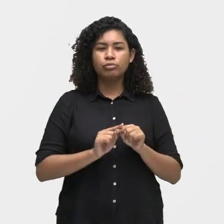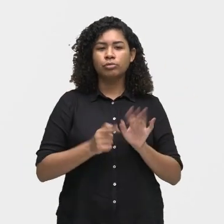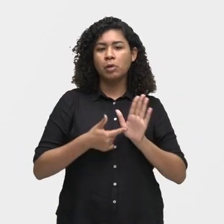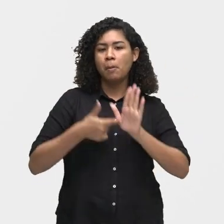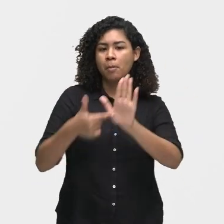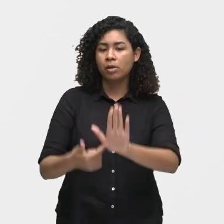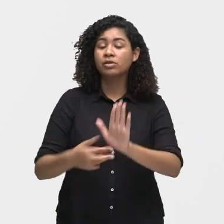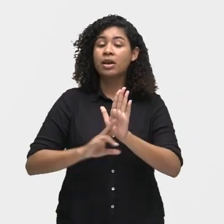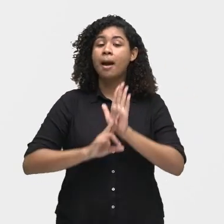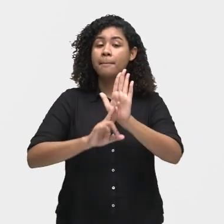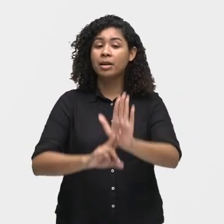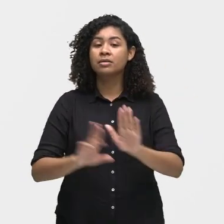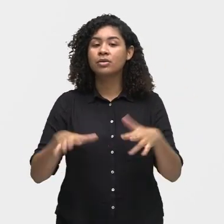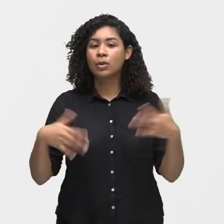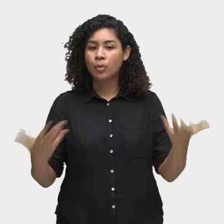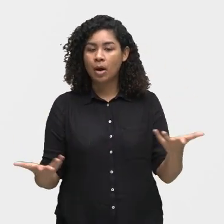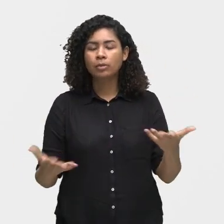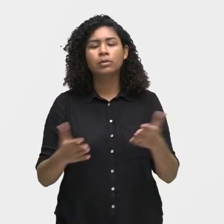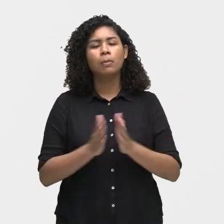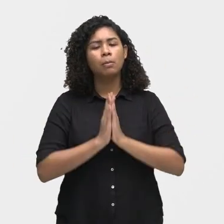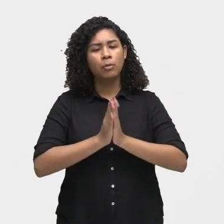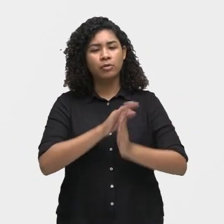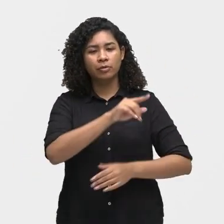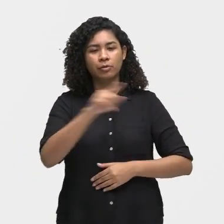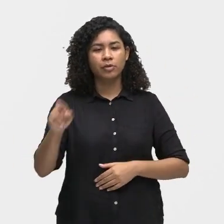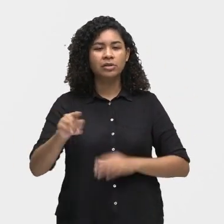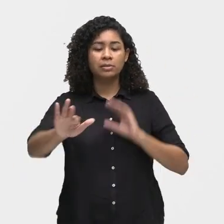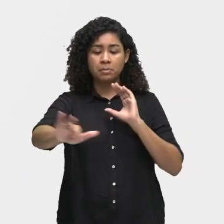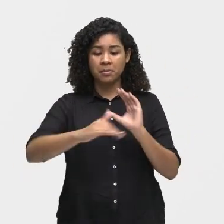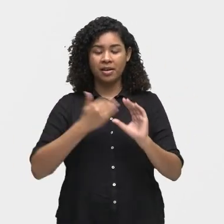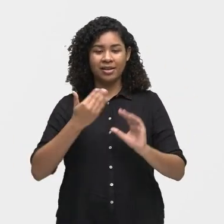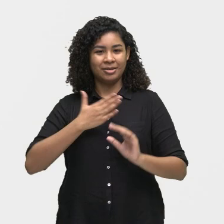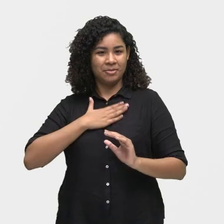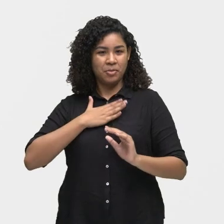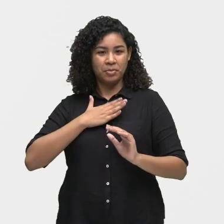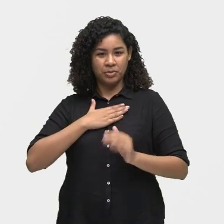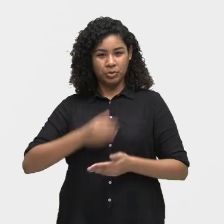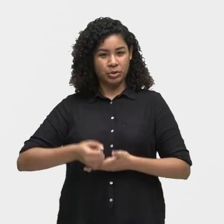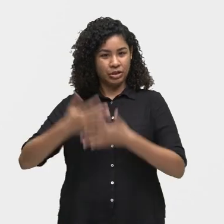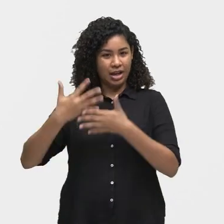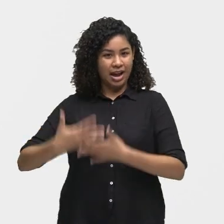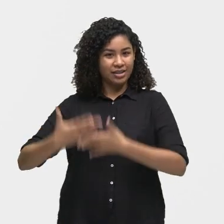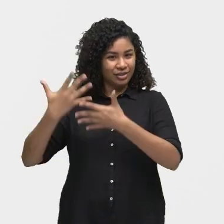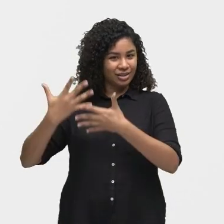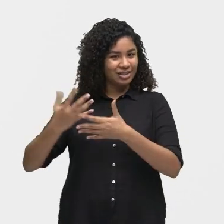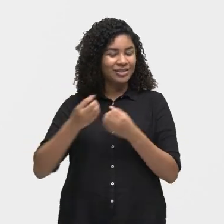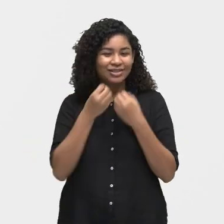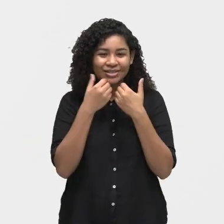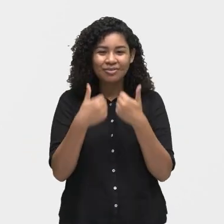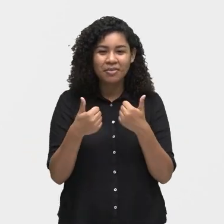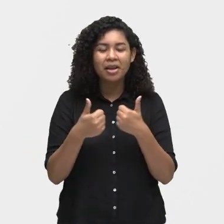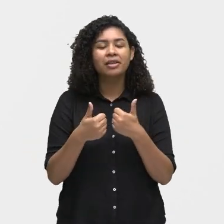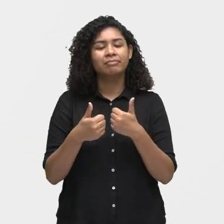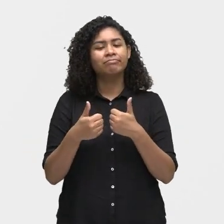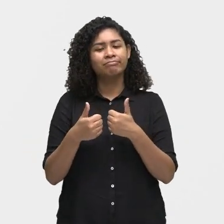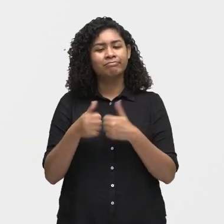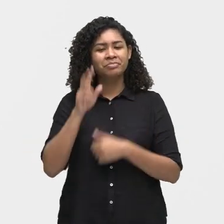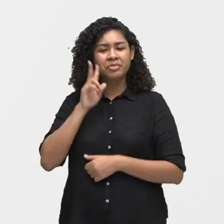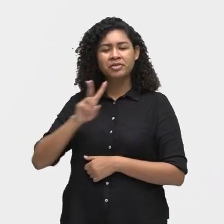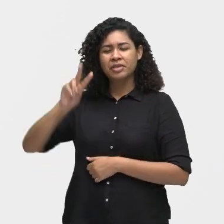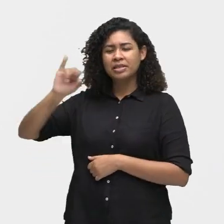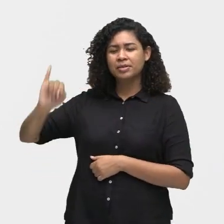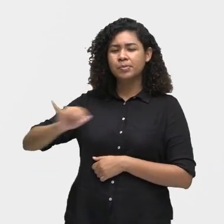caso, por favor, você só escreve lá no chat, né? Você já escreveu, dá uma olhada com carinho nessa